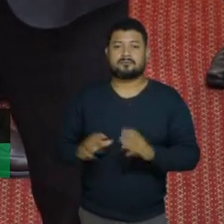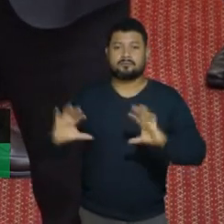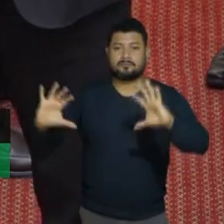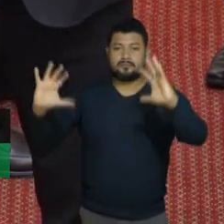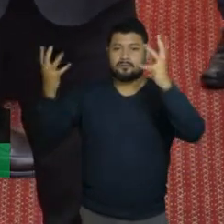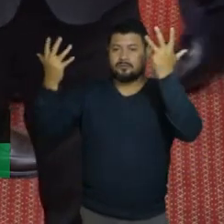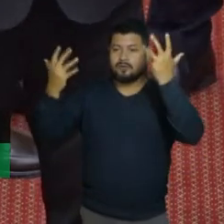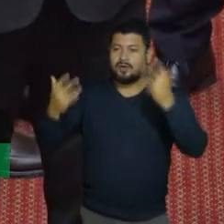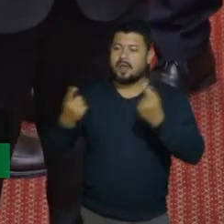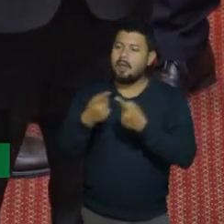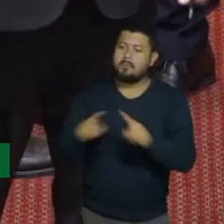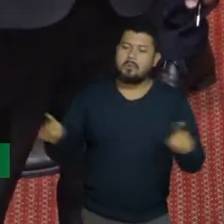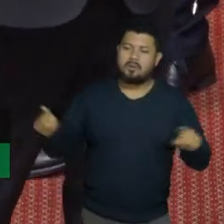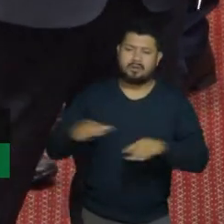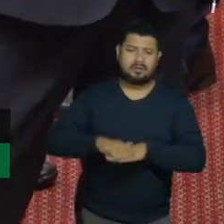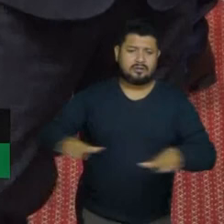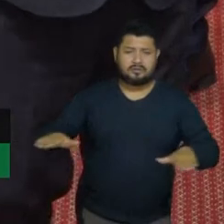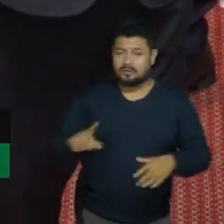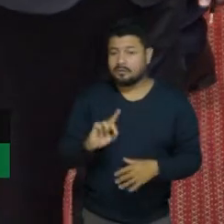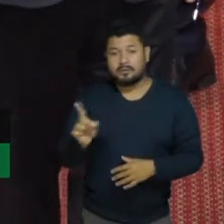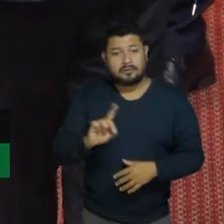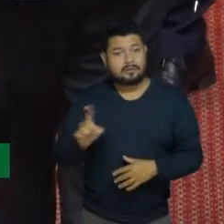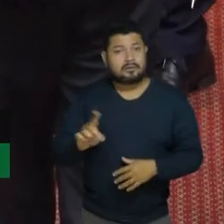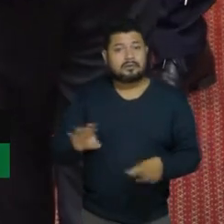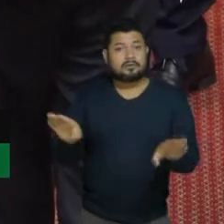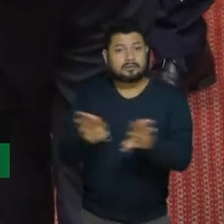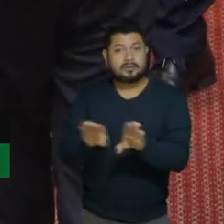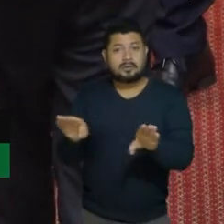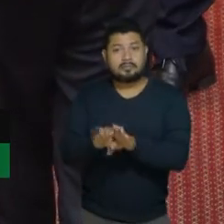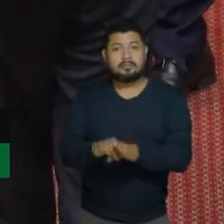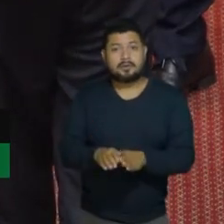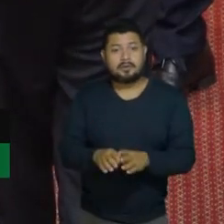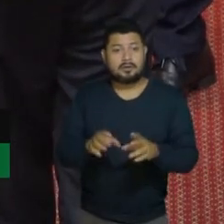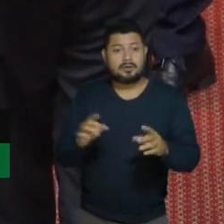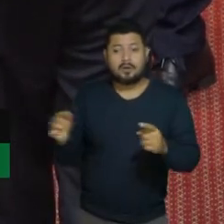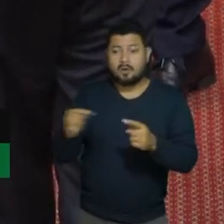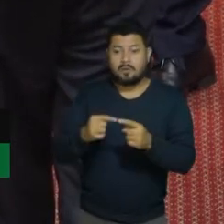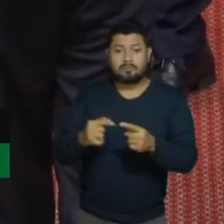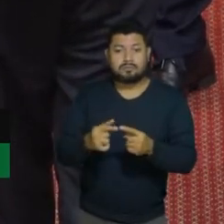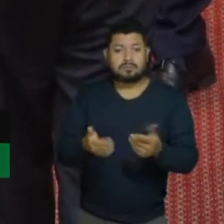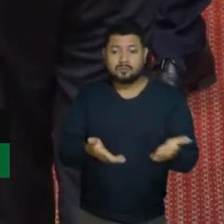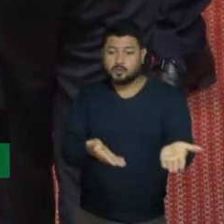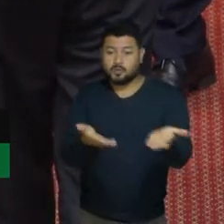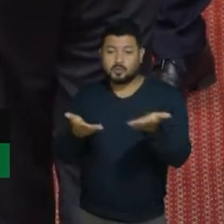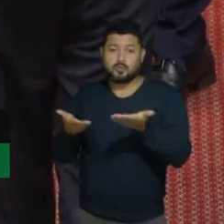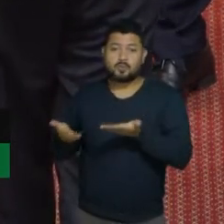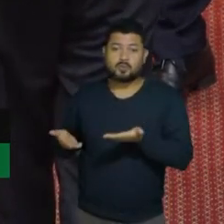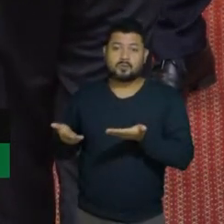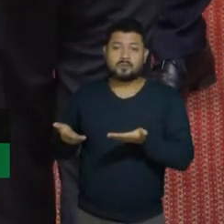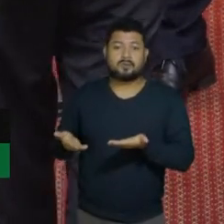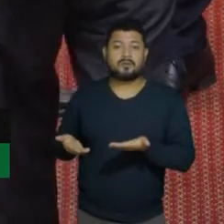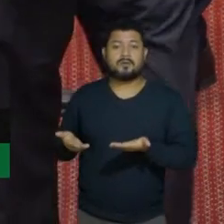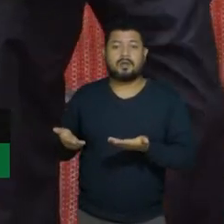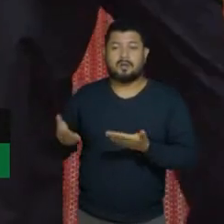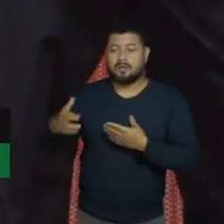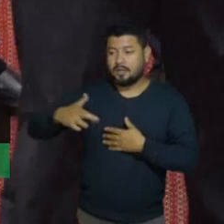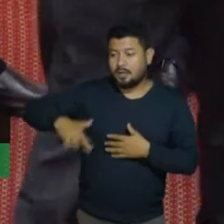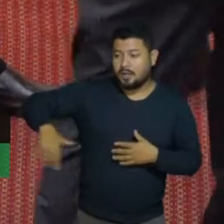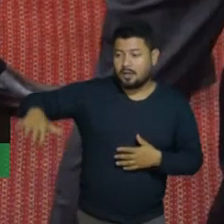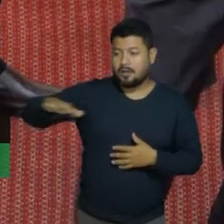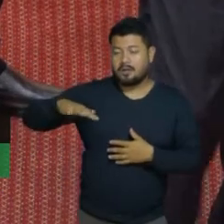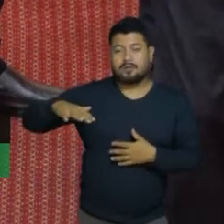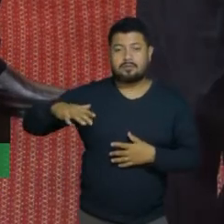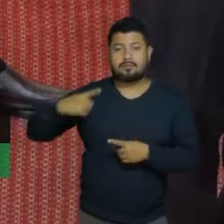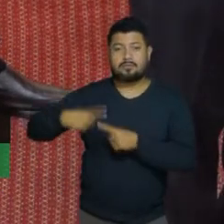com música, é também um cartão de visita, um símbolo da nossa região, porque toda a região se movimenta